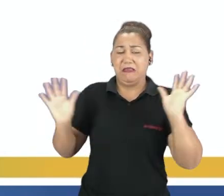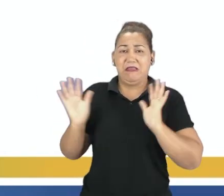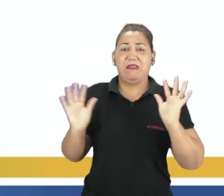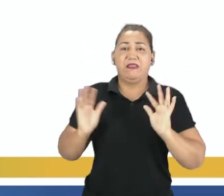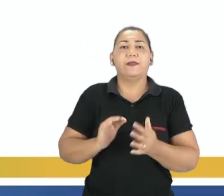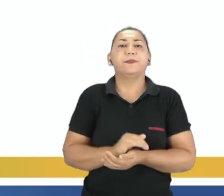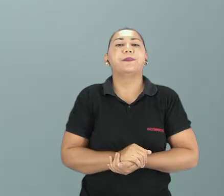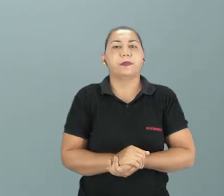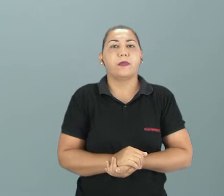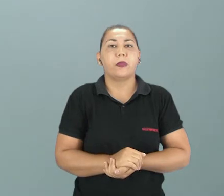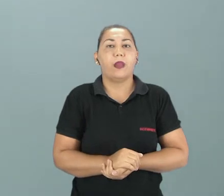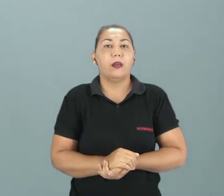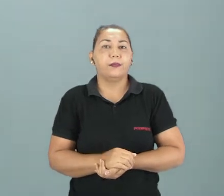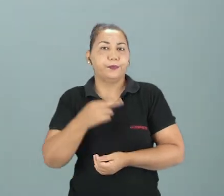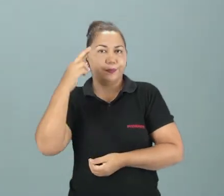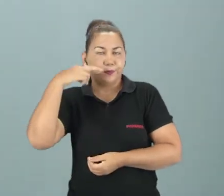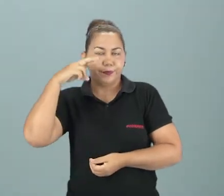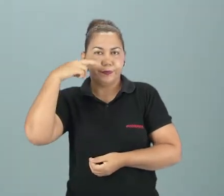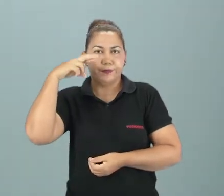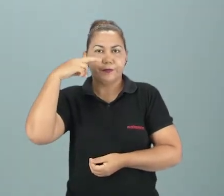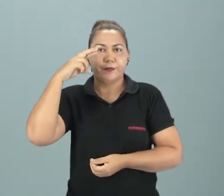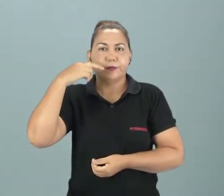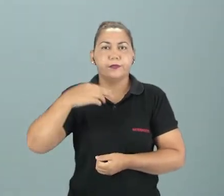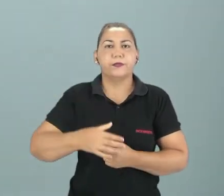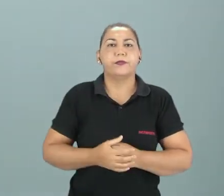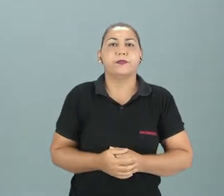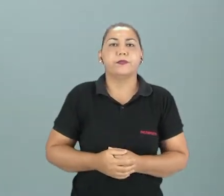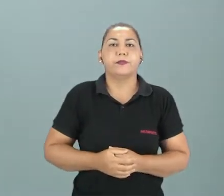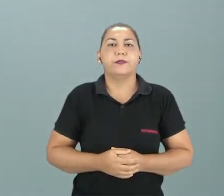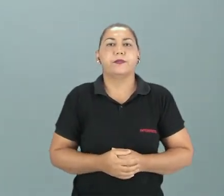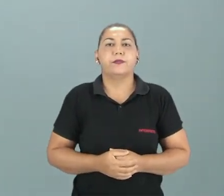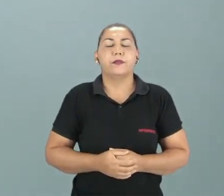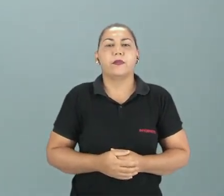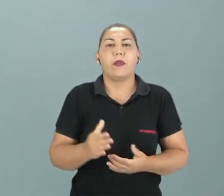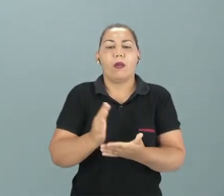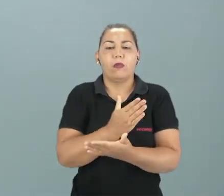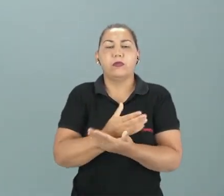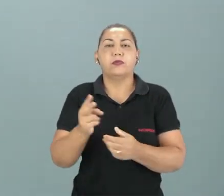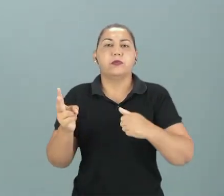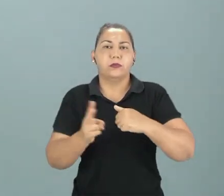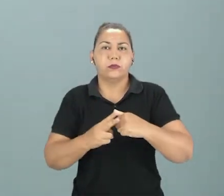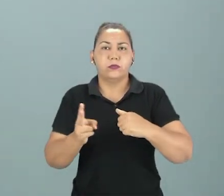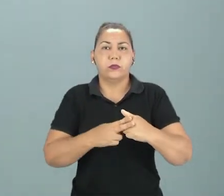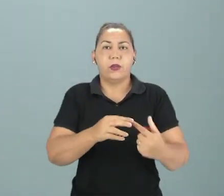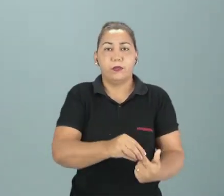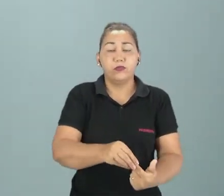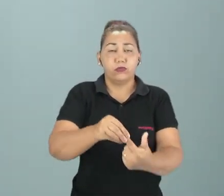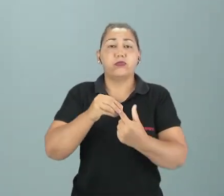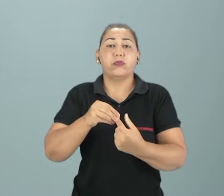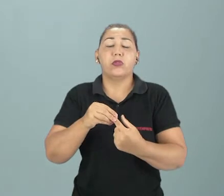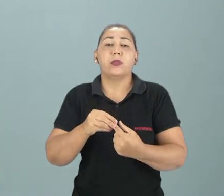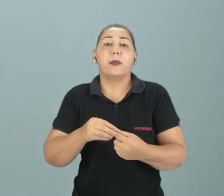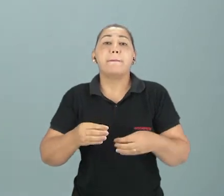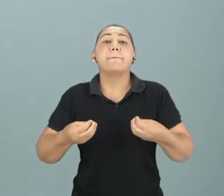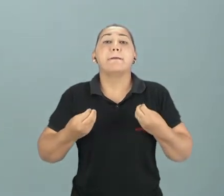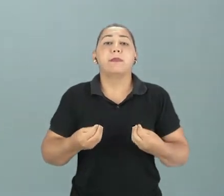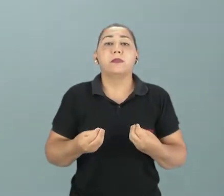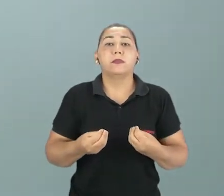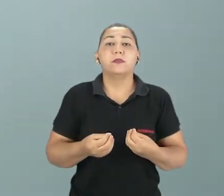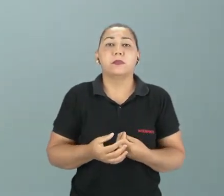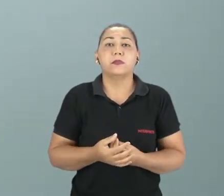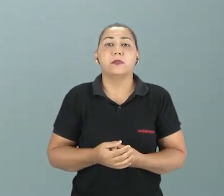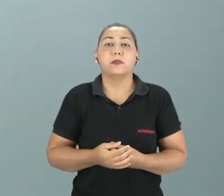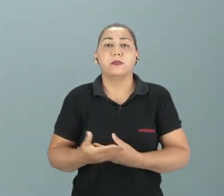Observem, crianças, que nós deixamos aqui alguns verbos em destaque para que nós pudéssemos verificar o sujeito e estabelecermos